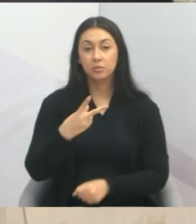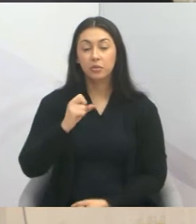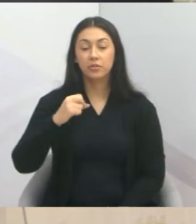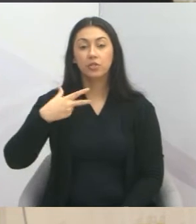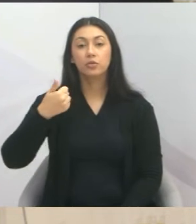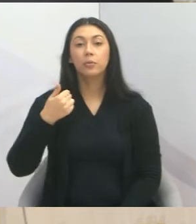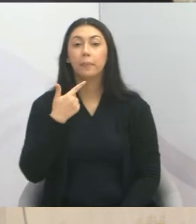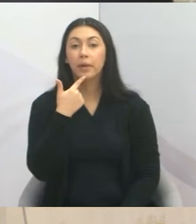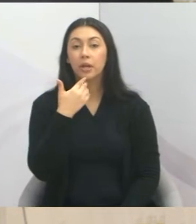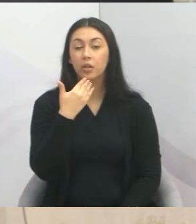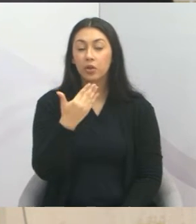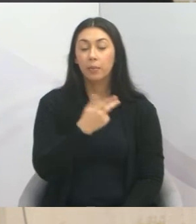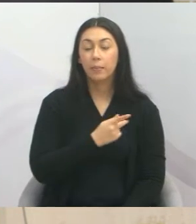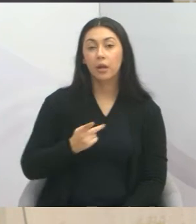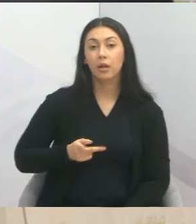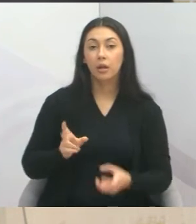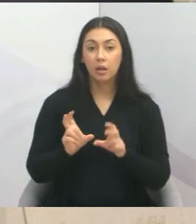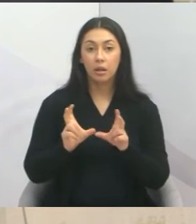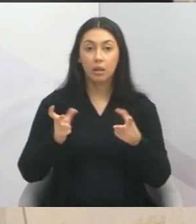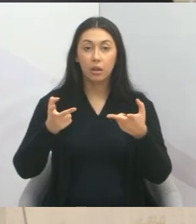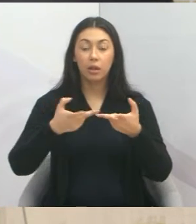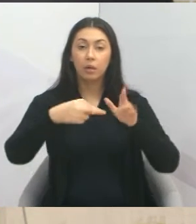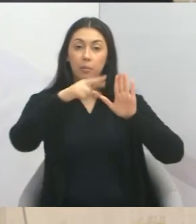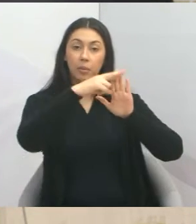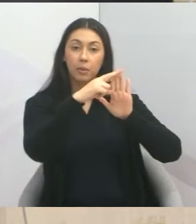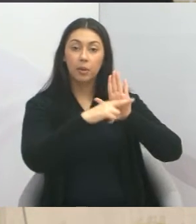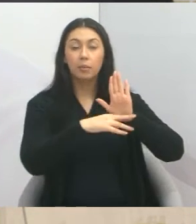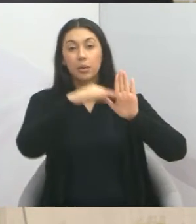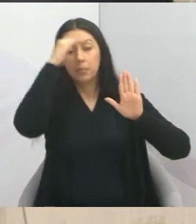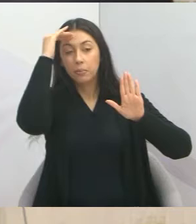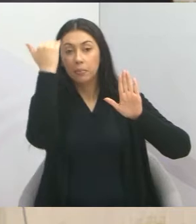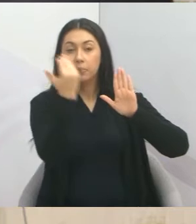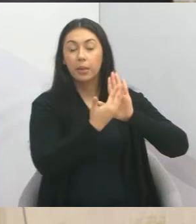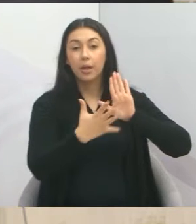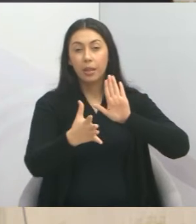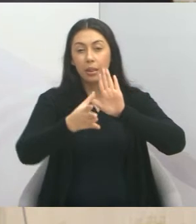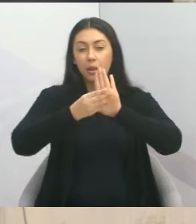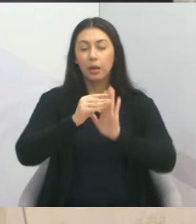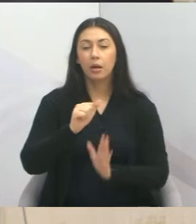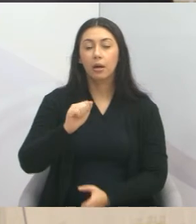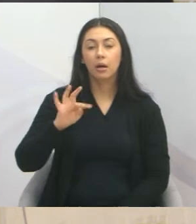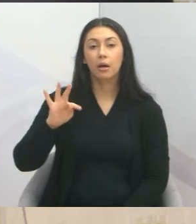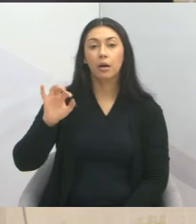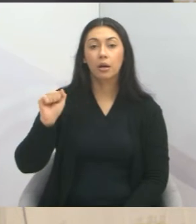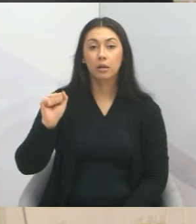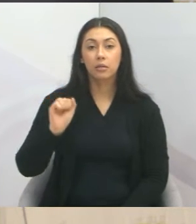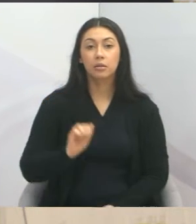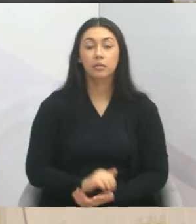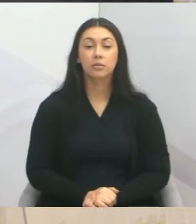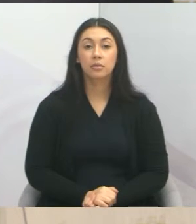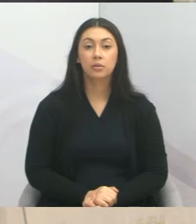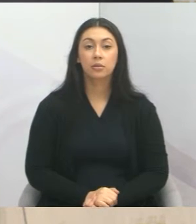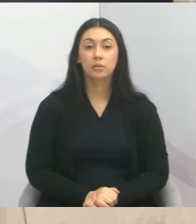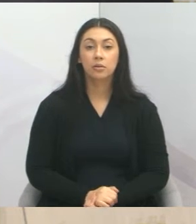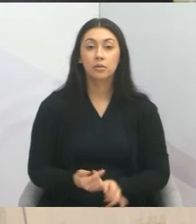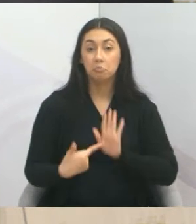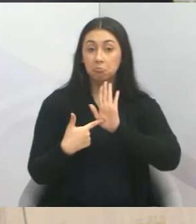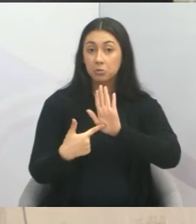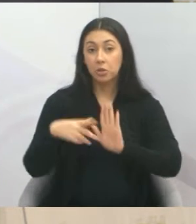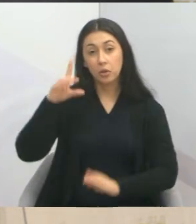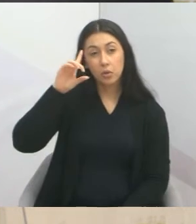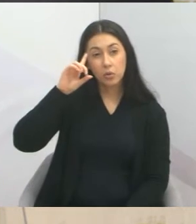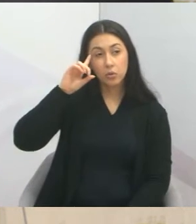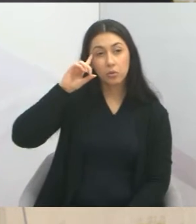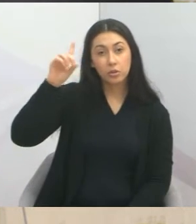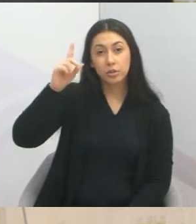queremos excelente o seu presente dessa casa comprei da sua neve regimentais que consta na ata dos trabalhos da sessão o registro do transcurso do